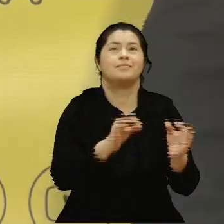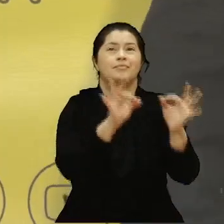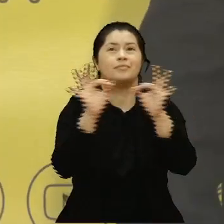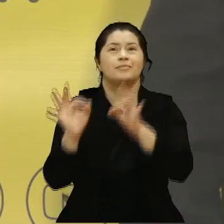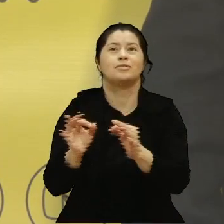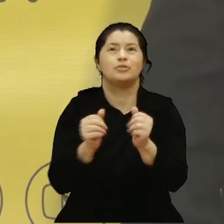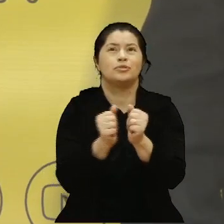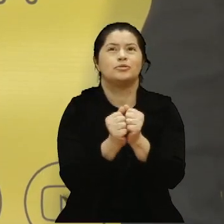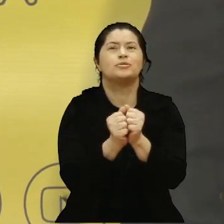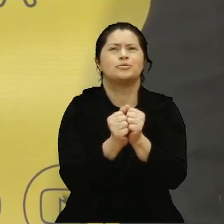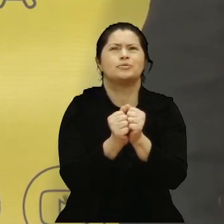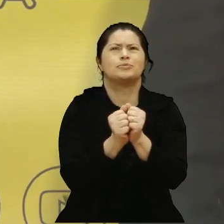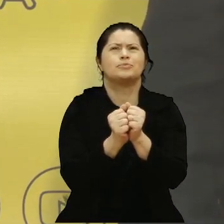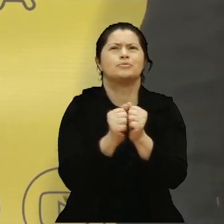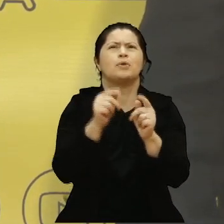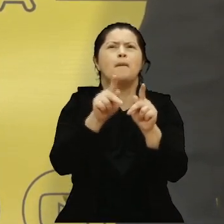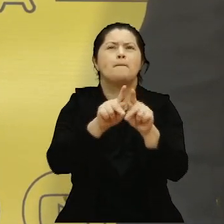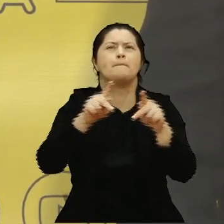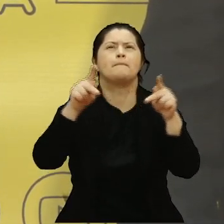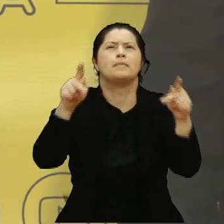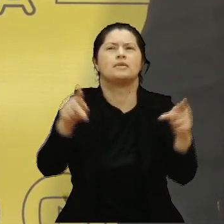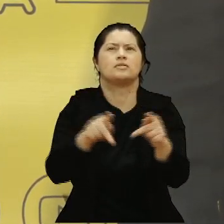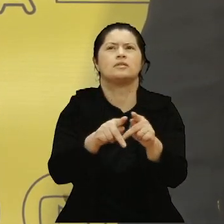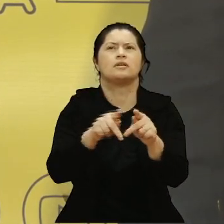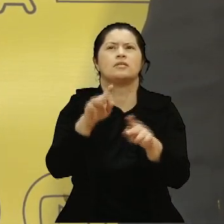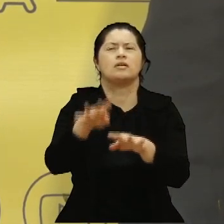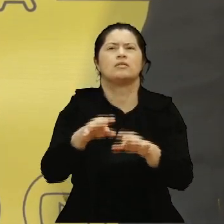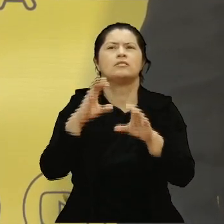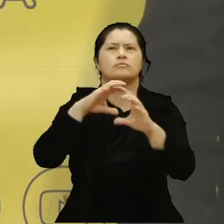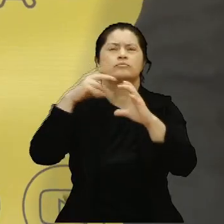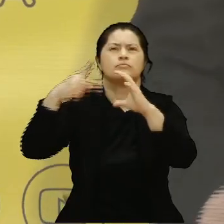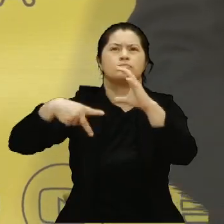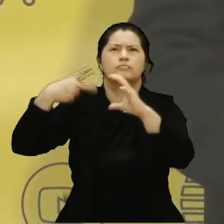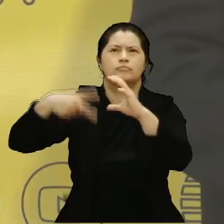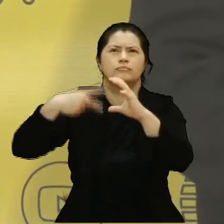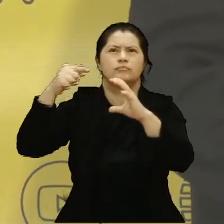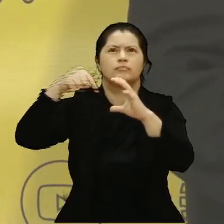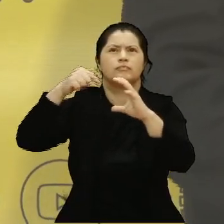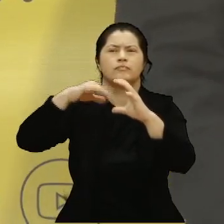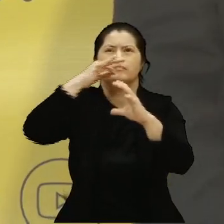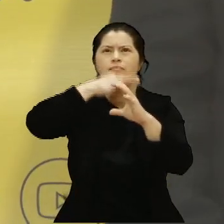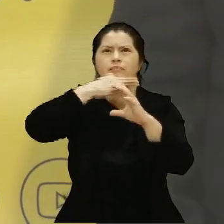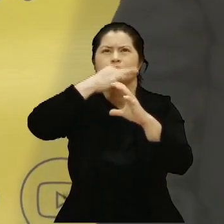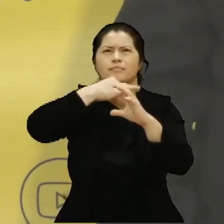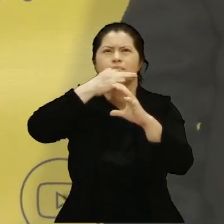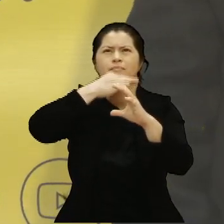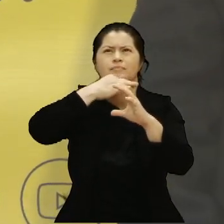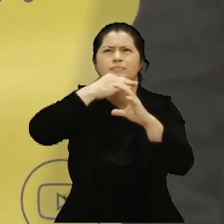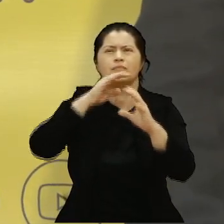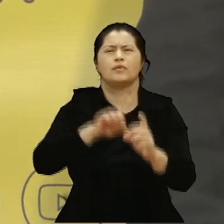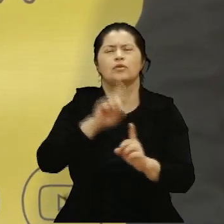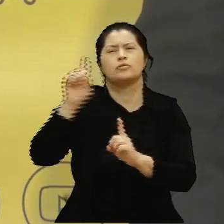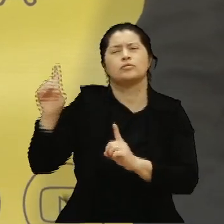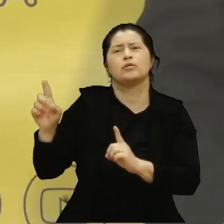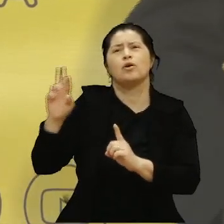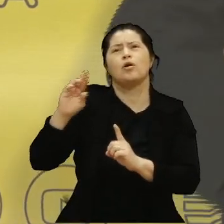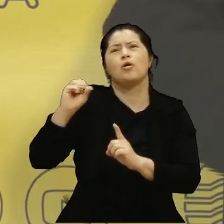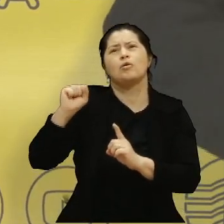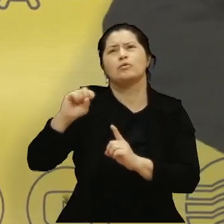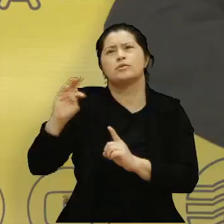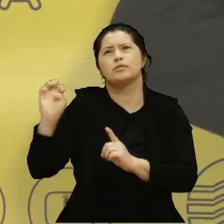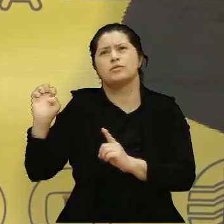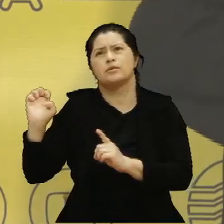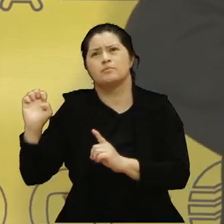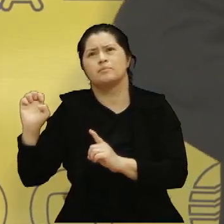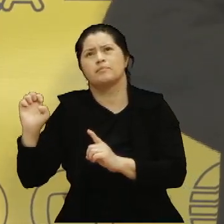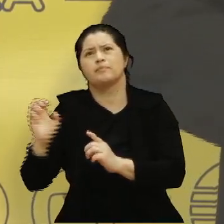Uma sessão ordinária aqui no plenário da Câmara de Vereadores de Caxias do Sul. Ao meu lado está a vereadora Rose Frigieri do PT,